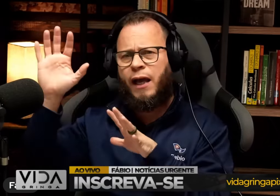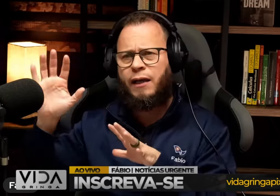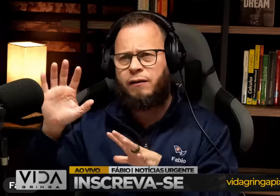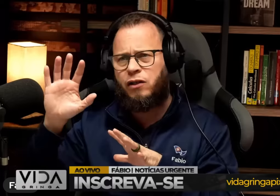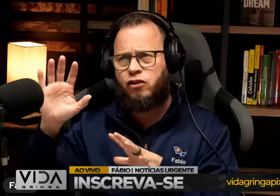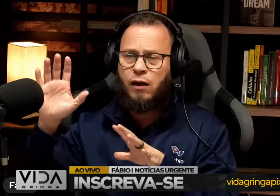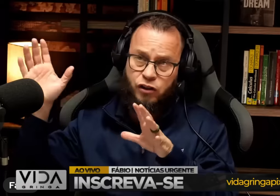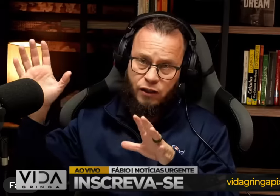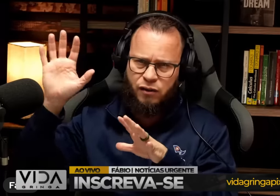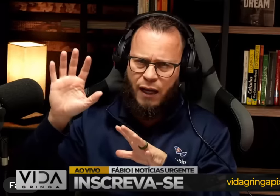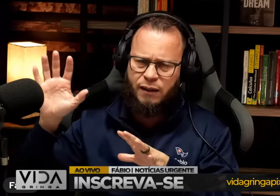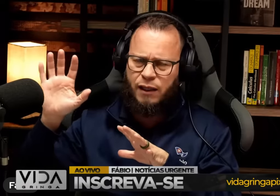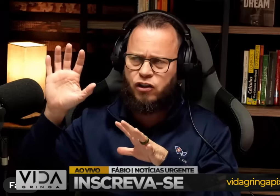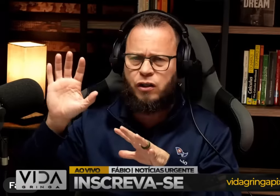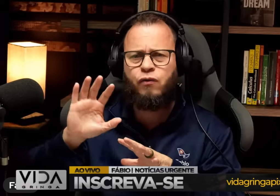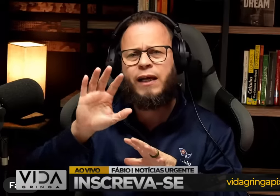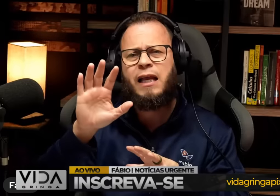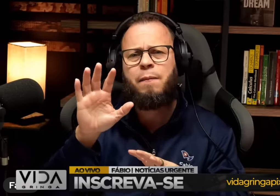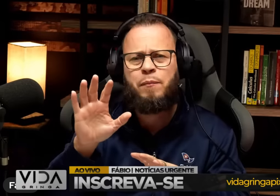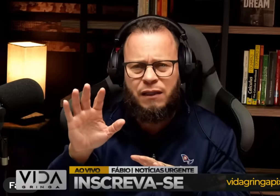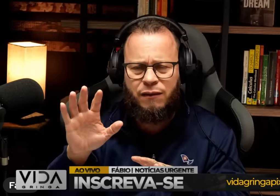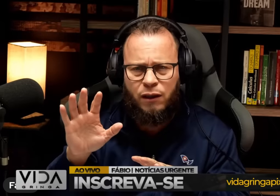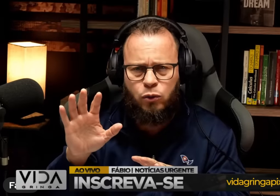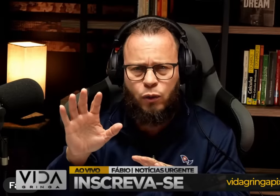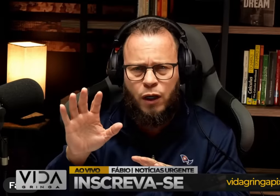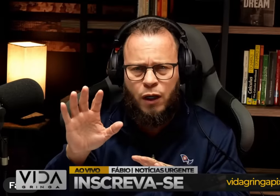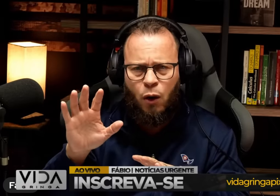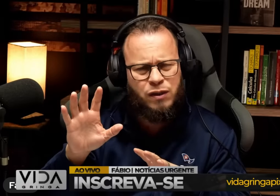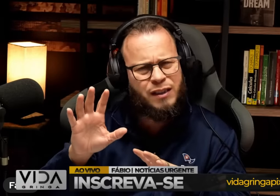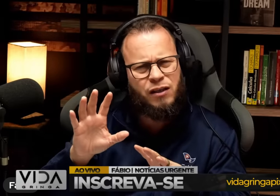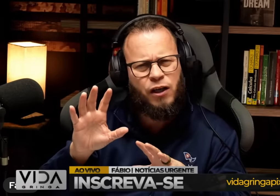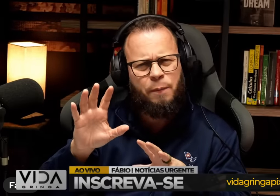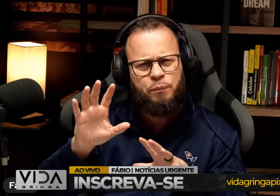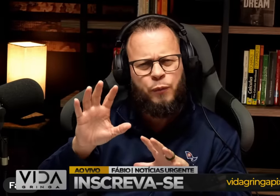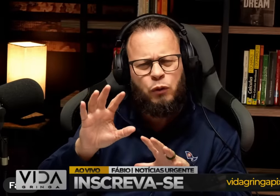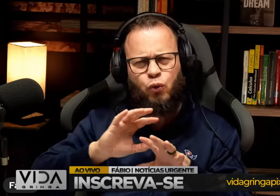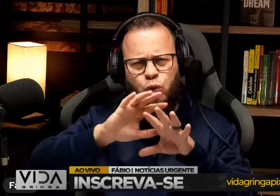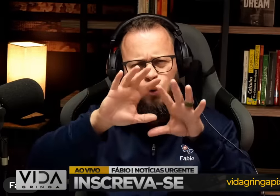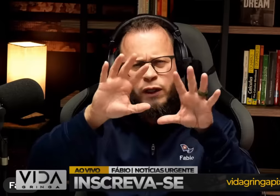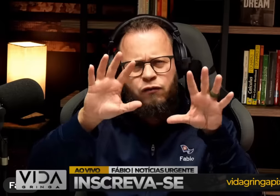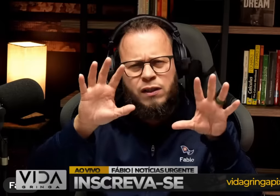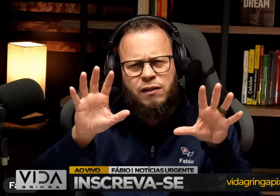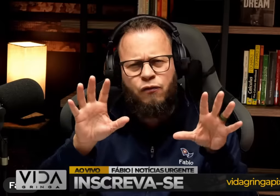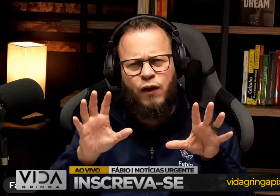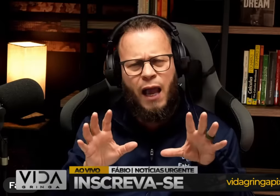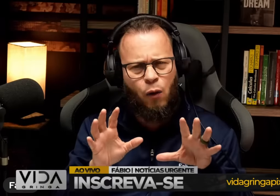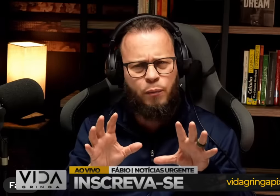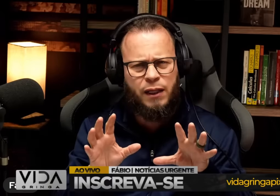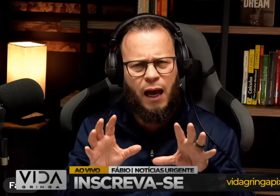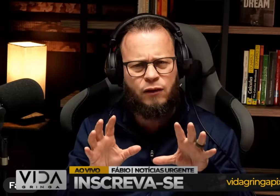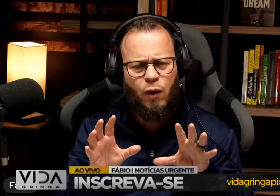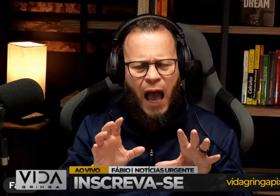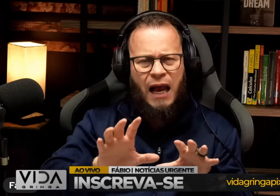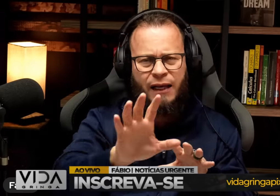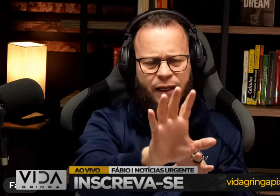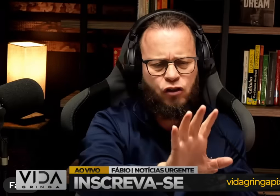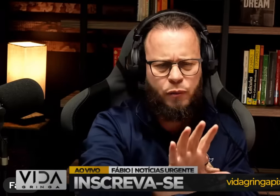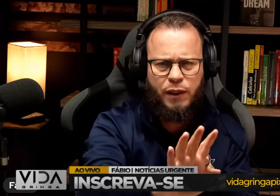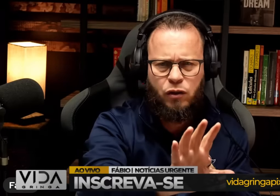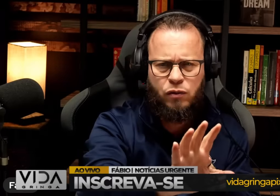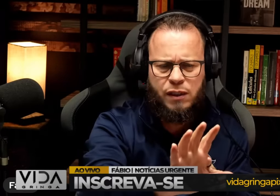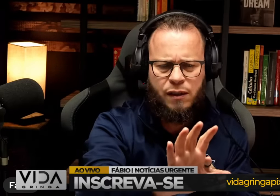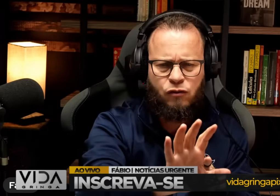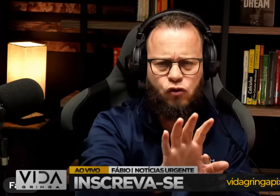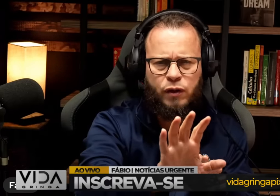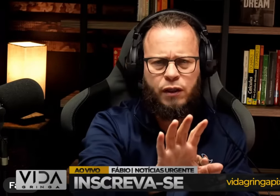Bolsonaro querem deixar, já está inelegível, querem prendê-lo. Ou seja, tudo que você vê é complicado. A grande